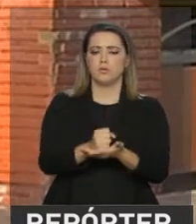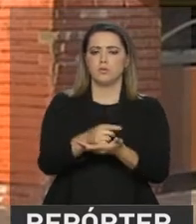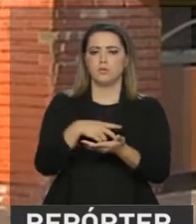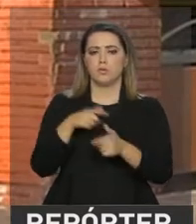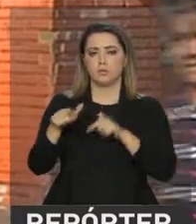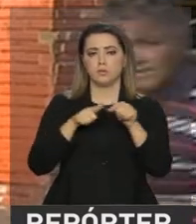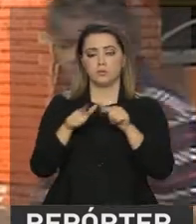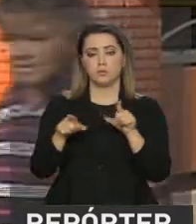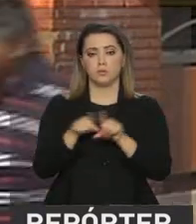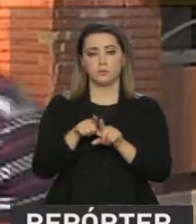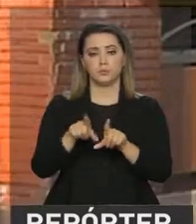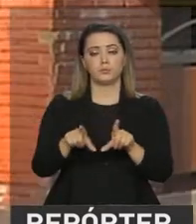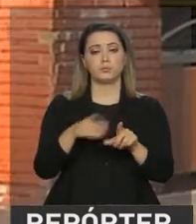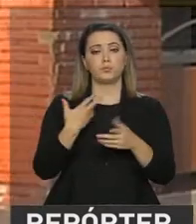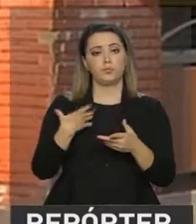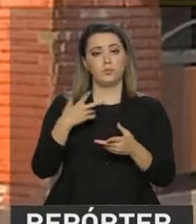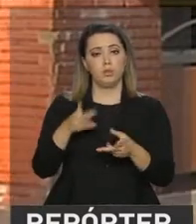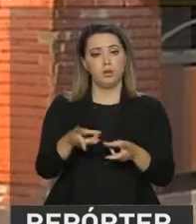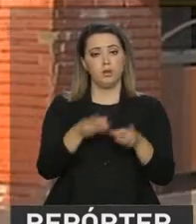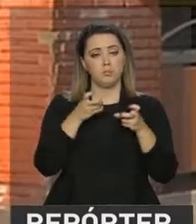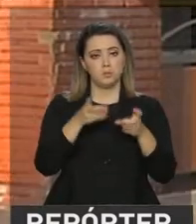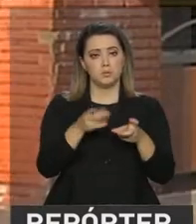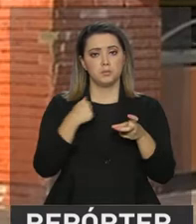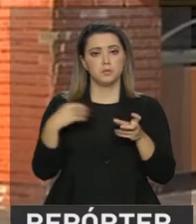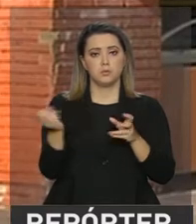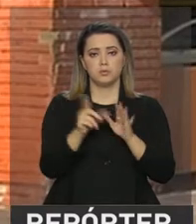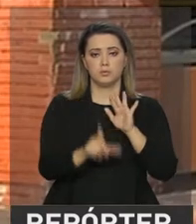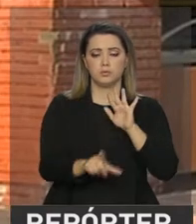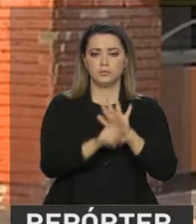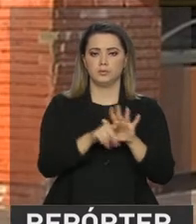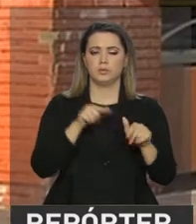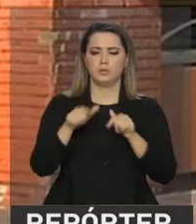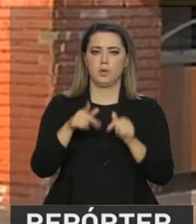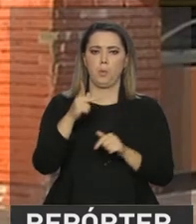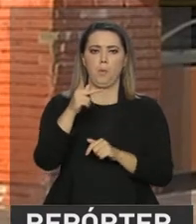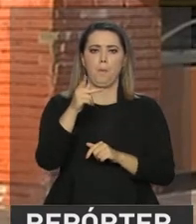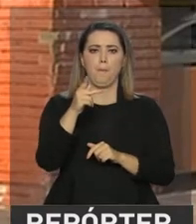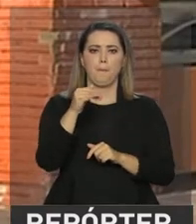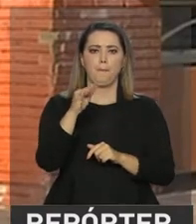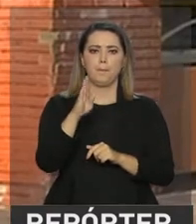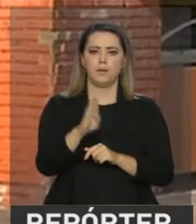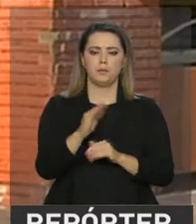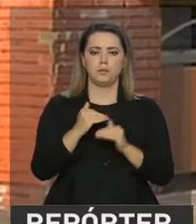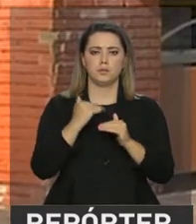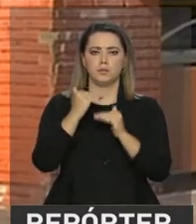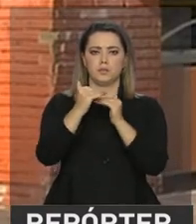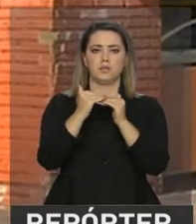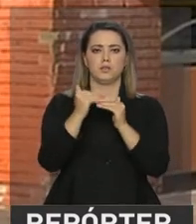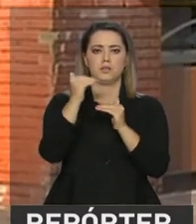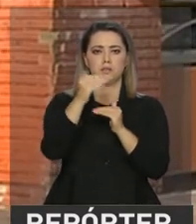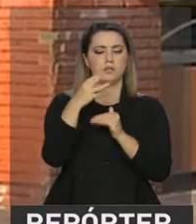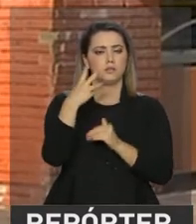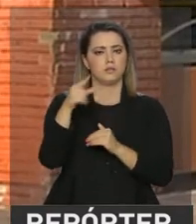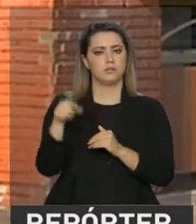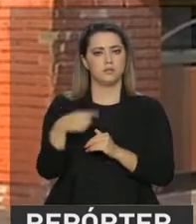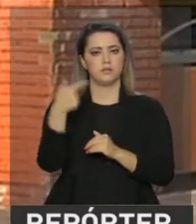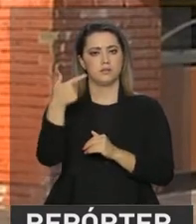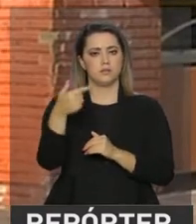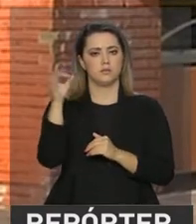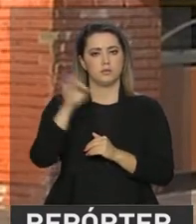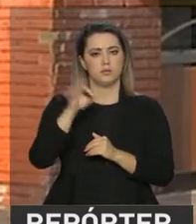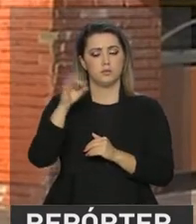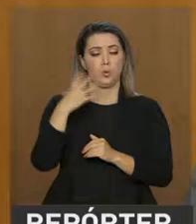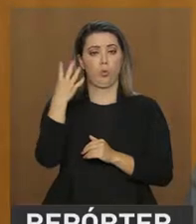a estimativa é que com a modernização da lei trabalhista o pib per capita brasileiro cresça 3,2 por cento nos próximos